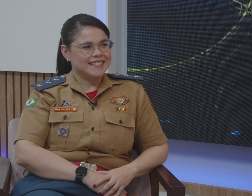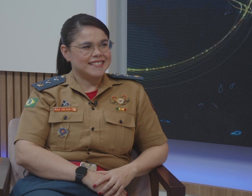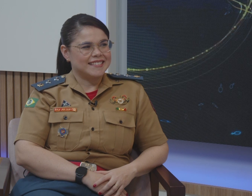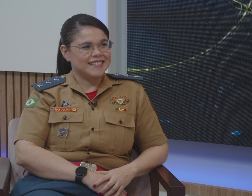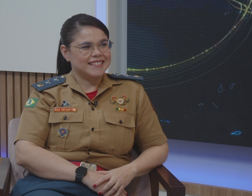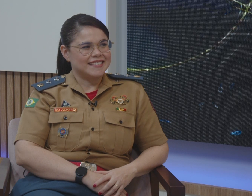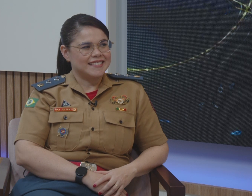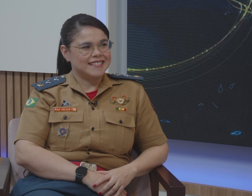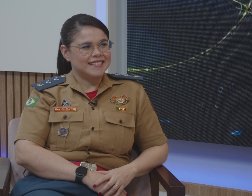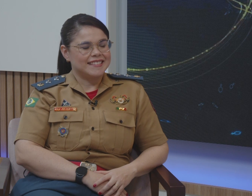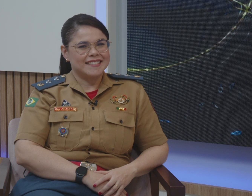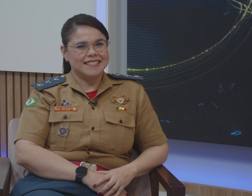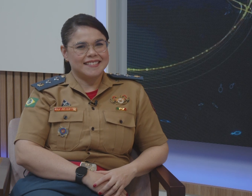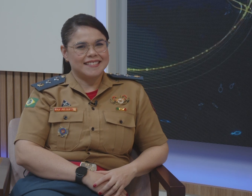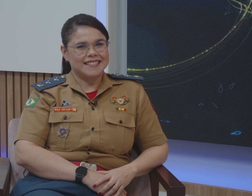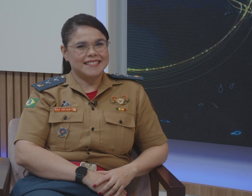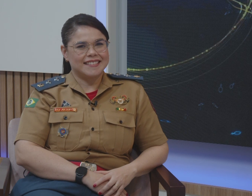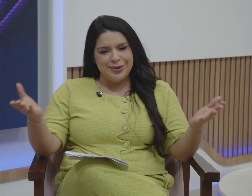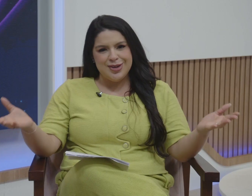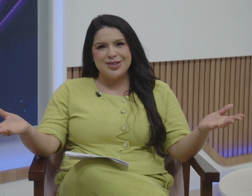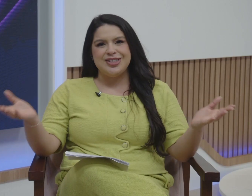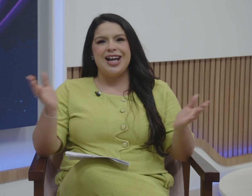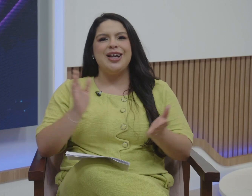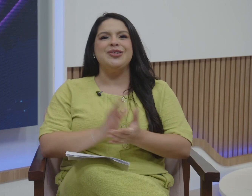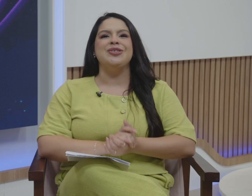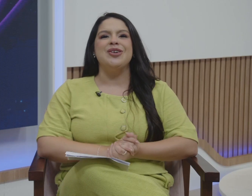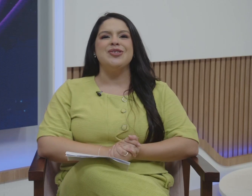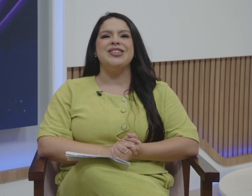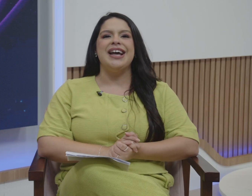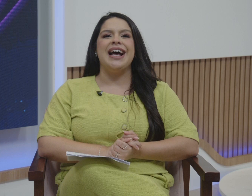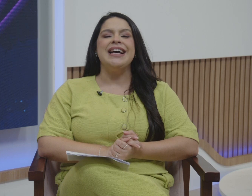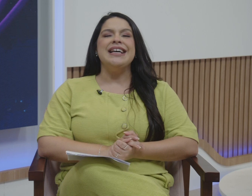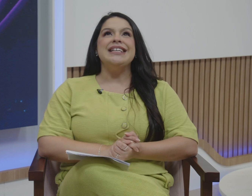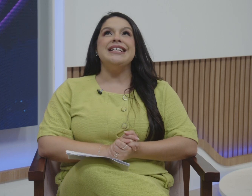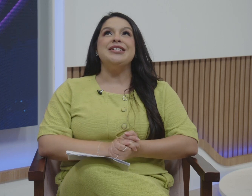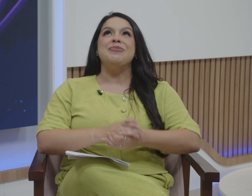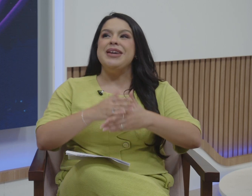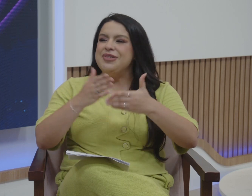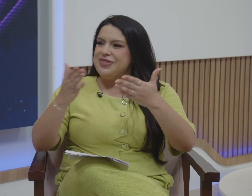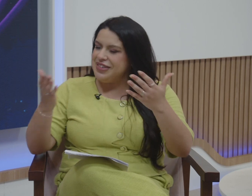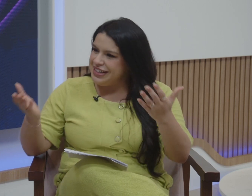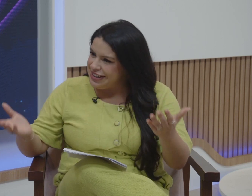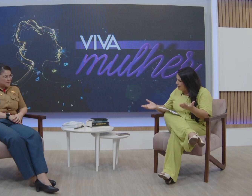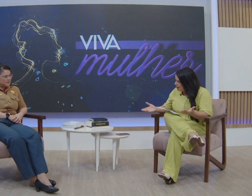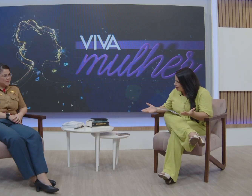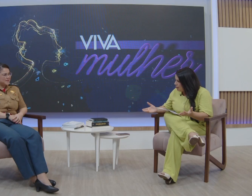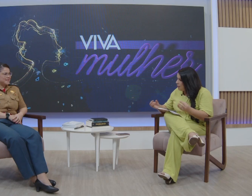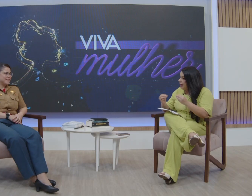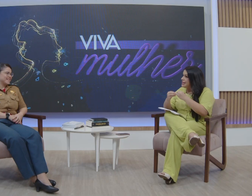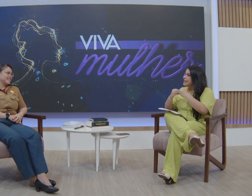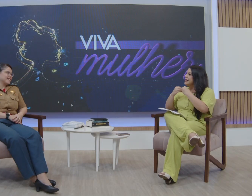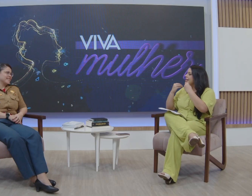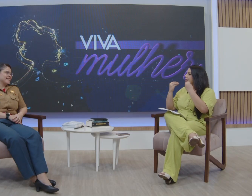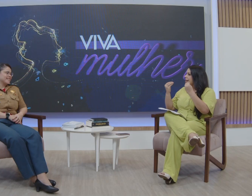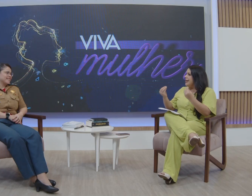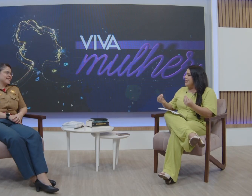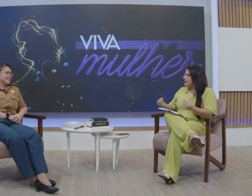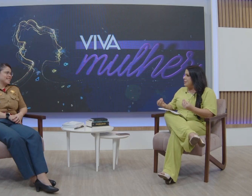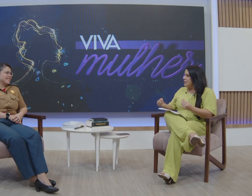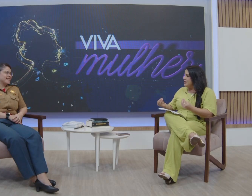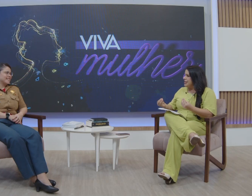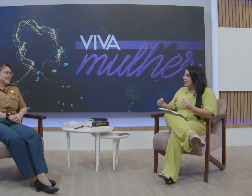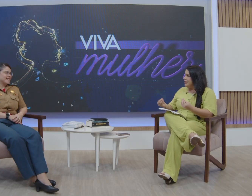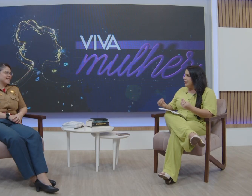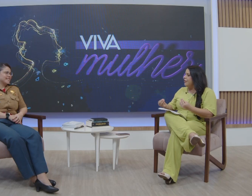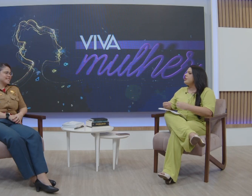comunicação social do Corpo de Bombeiros Militar aqui do nosso estado, do nosso Ceará. Seja bem-vinda, Major. Um prazer